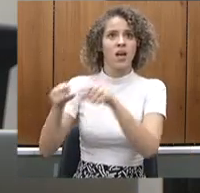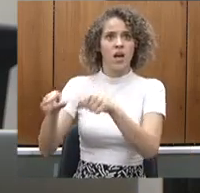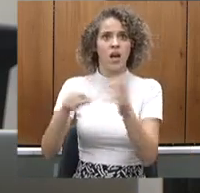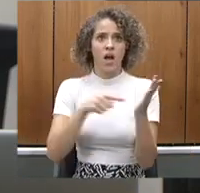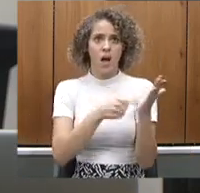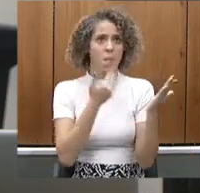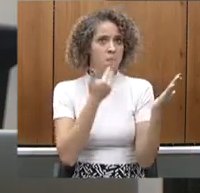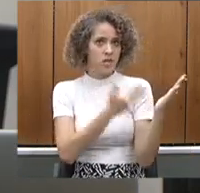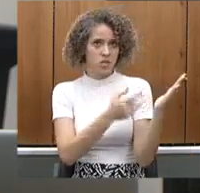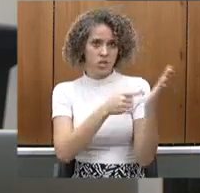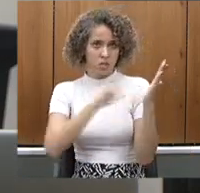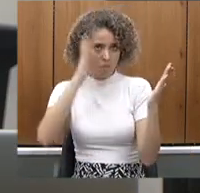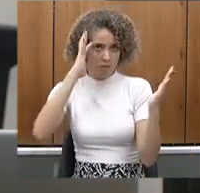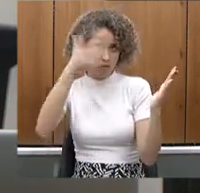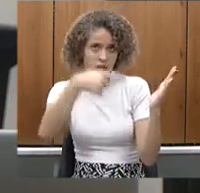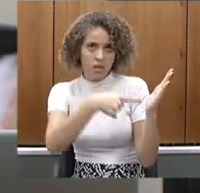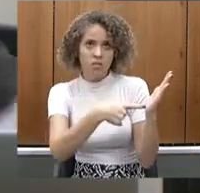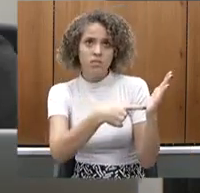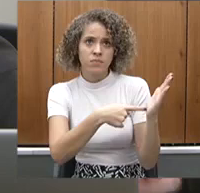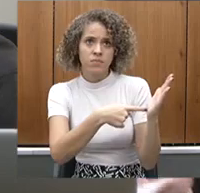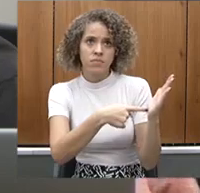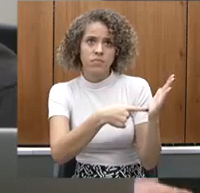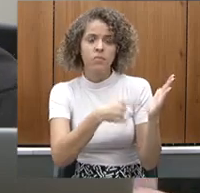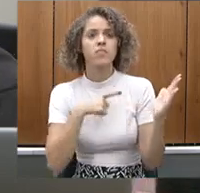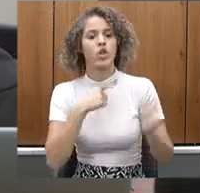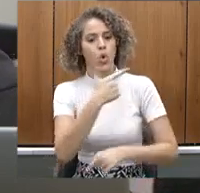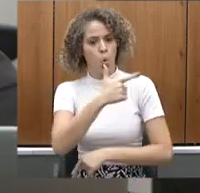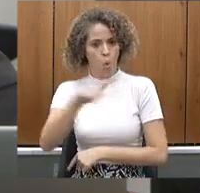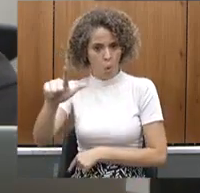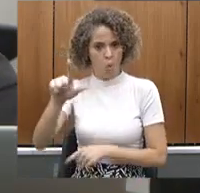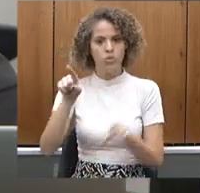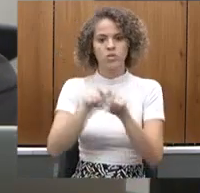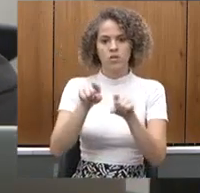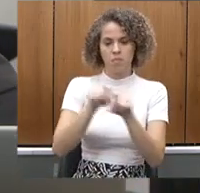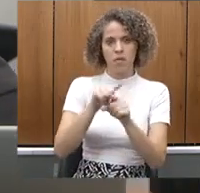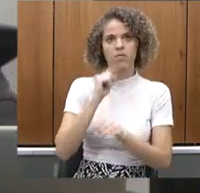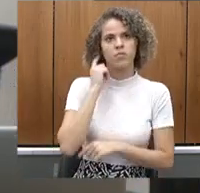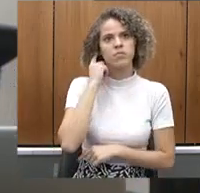um pedido de providência mas nós temos outros aqui